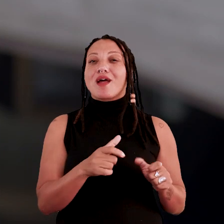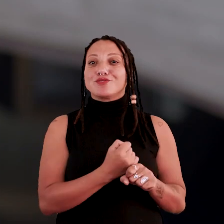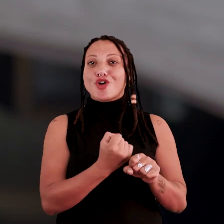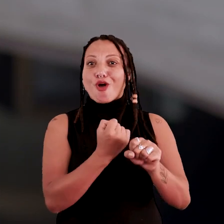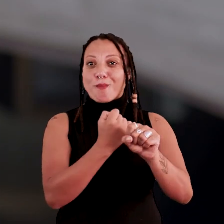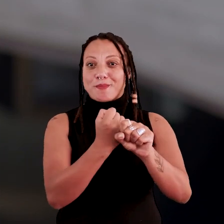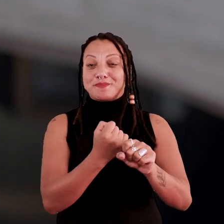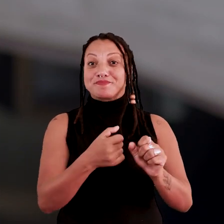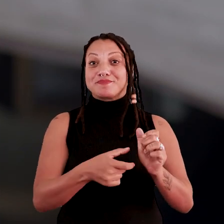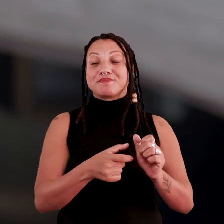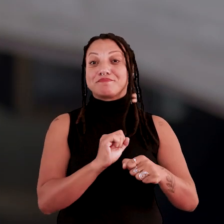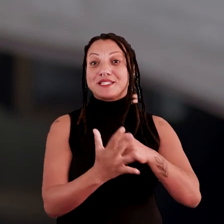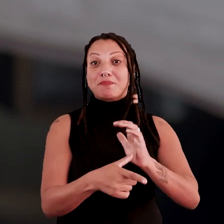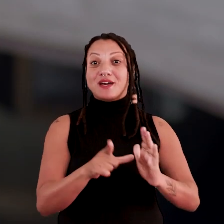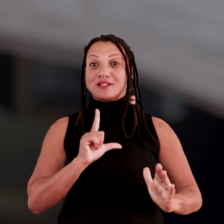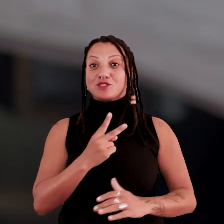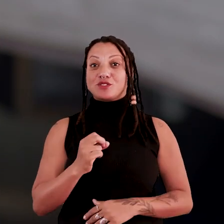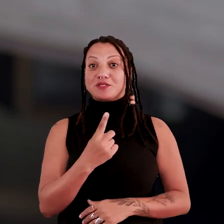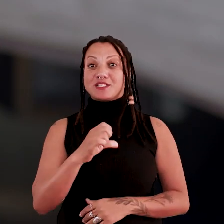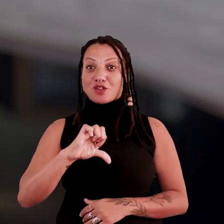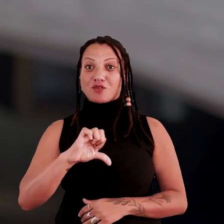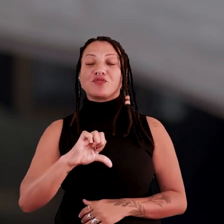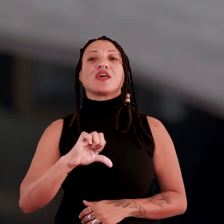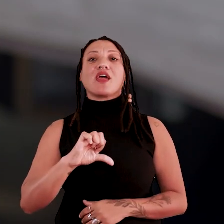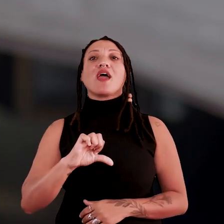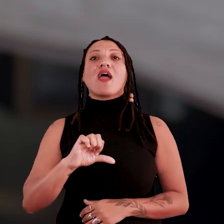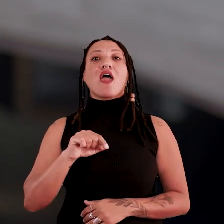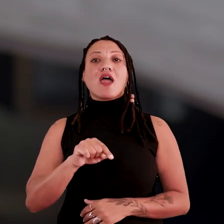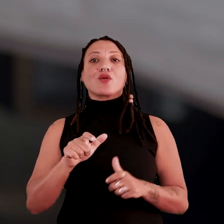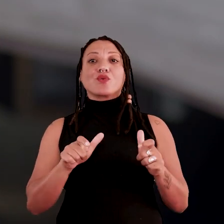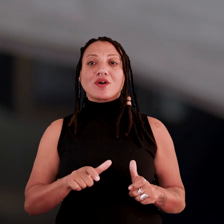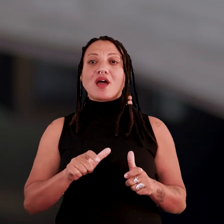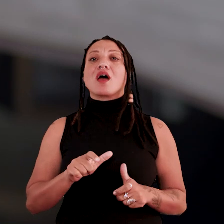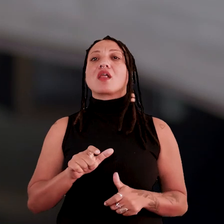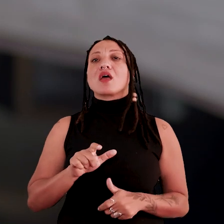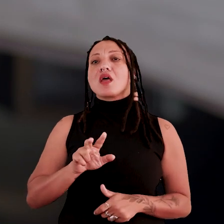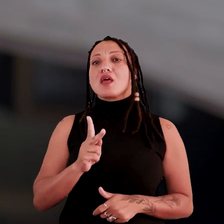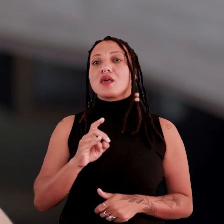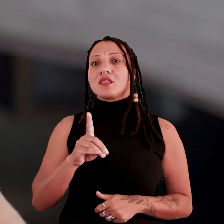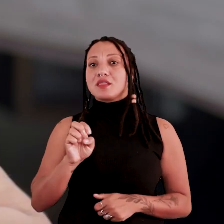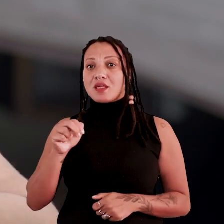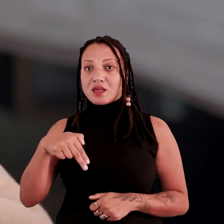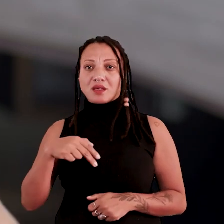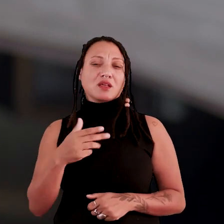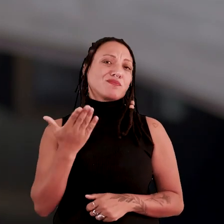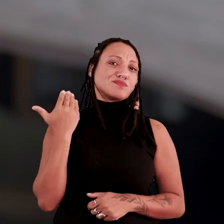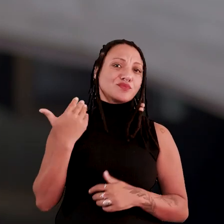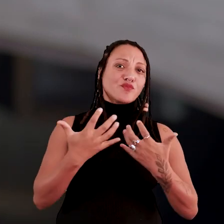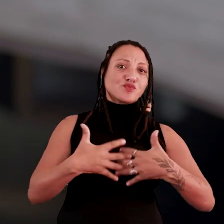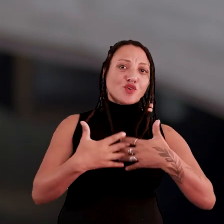Hidden, que funcionava ali por 4 meses, que funcionou, né, ali por 4 meses, com uma